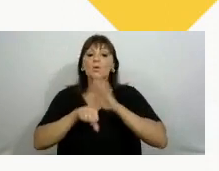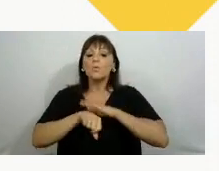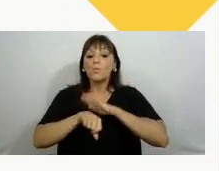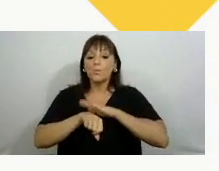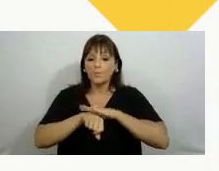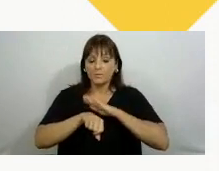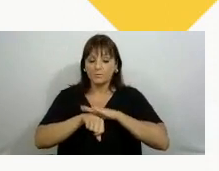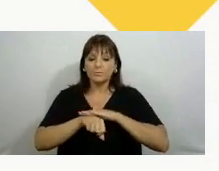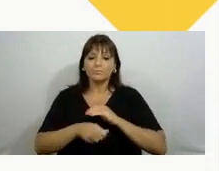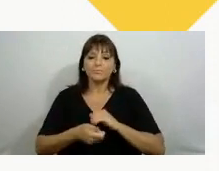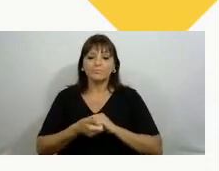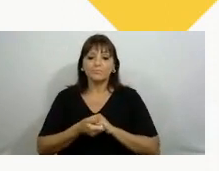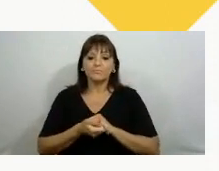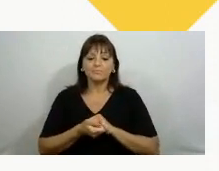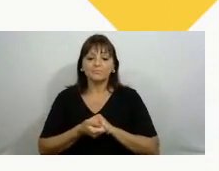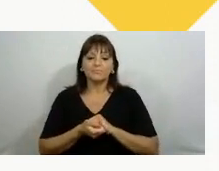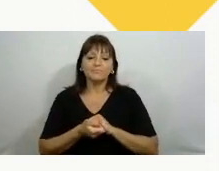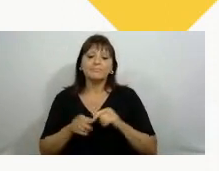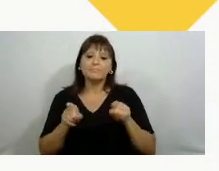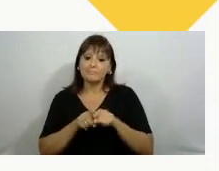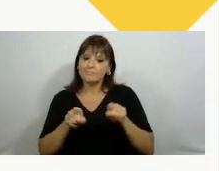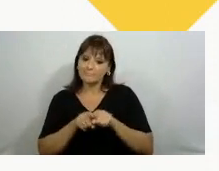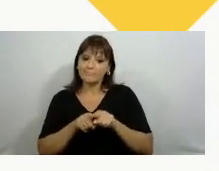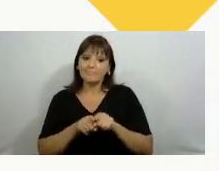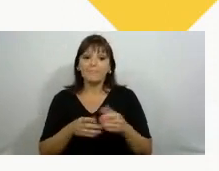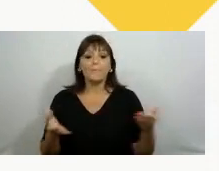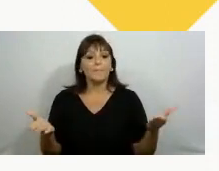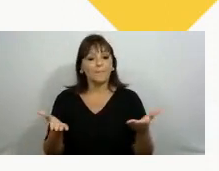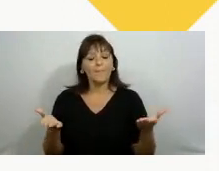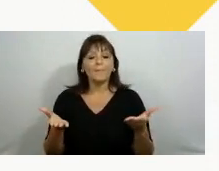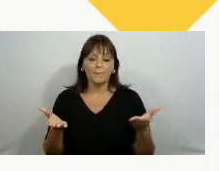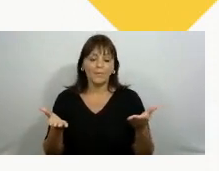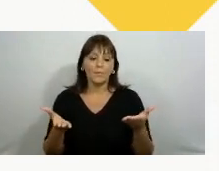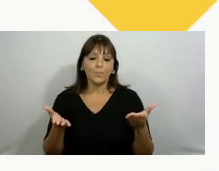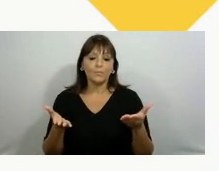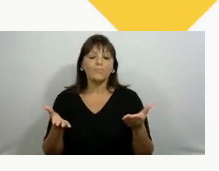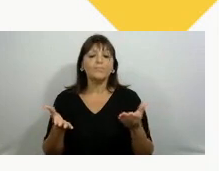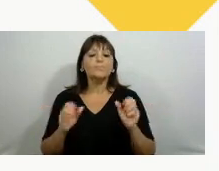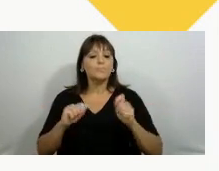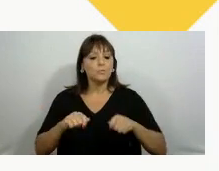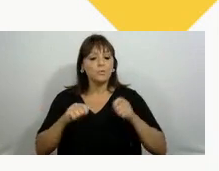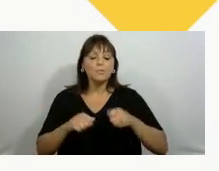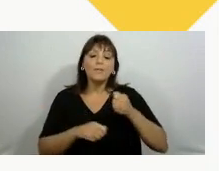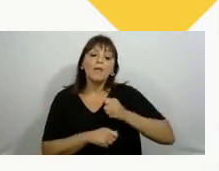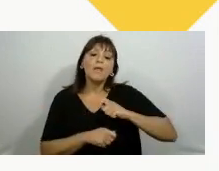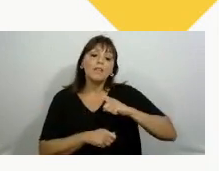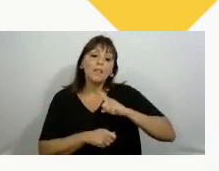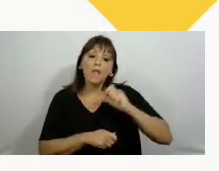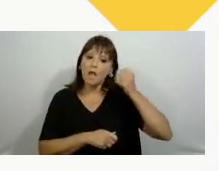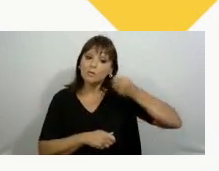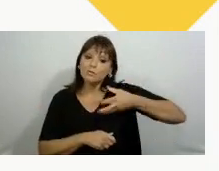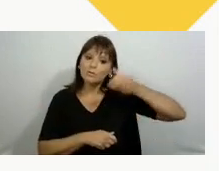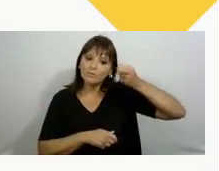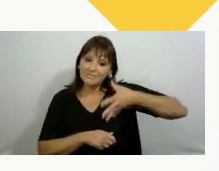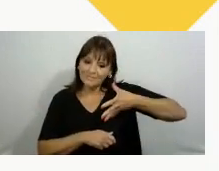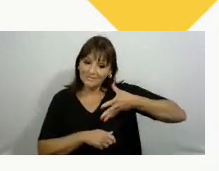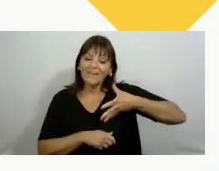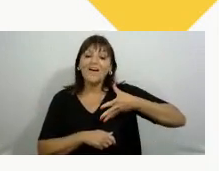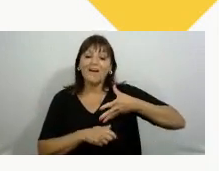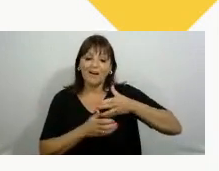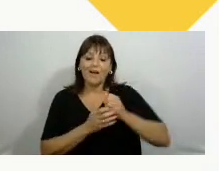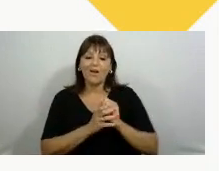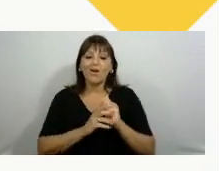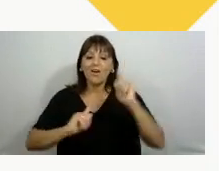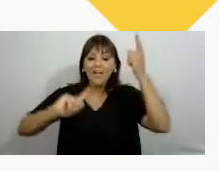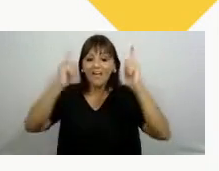disso, também hoje em dia já é possível até mesmo ter audiodescrição do carnaval, seja de São Paulo ou alguns outros lugares já